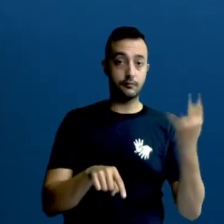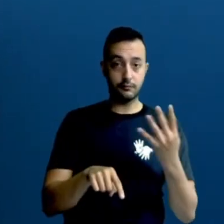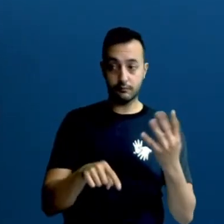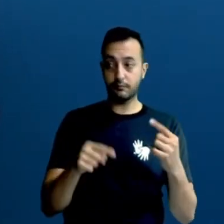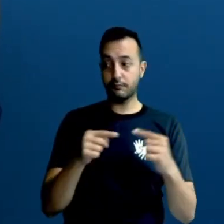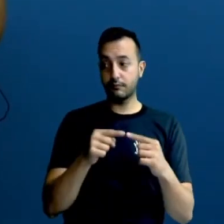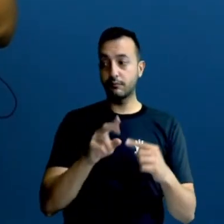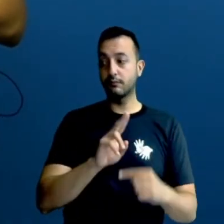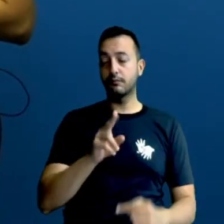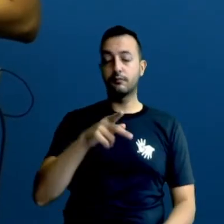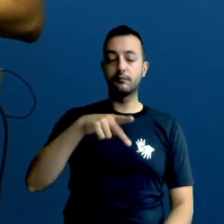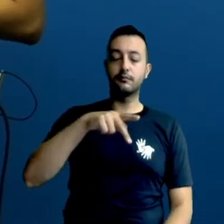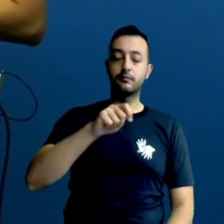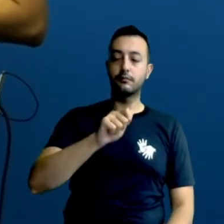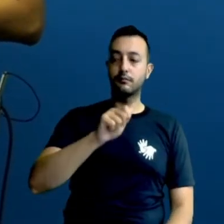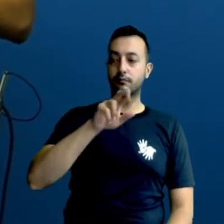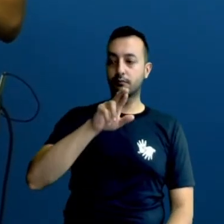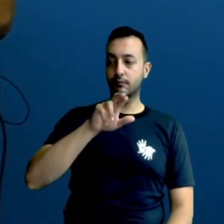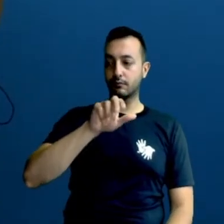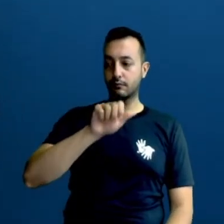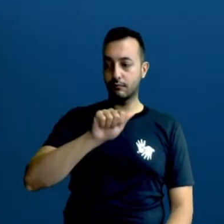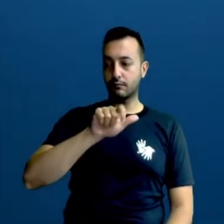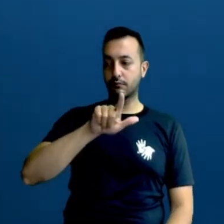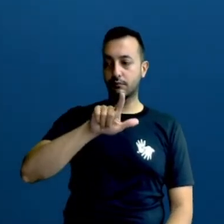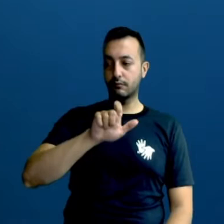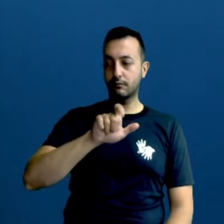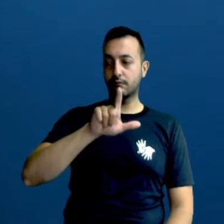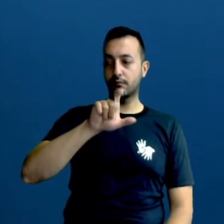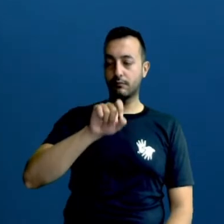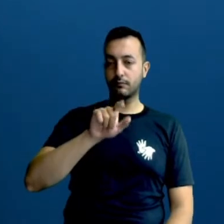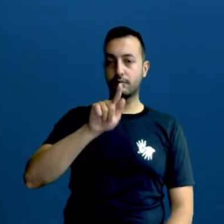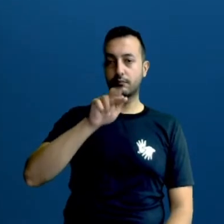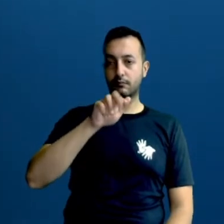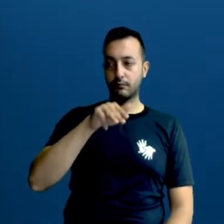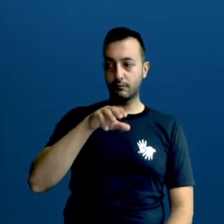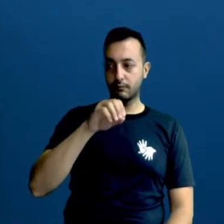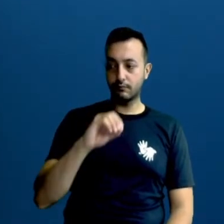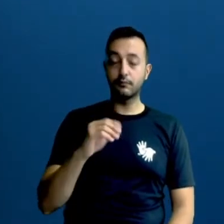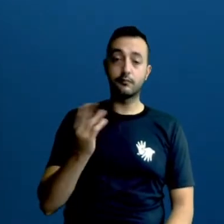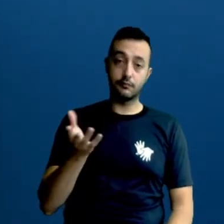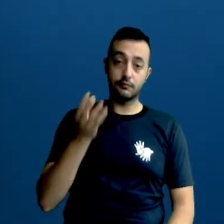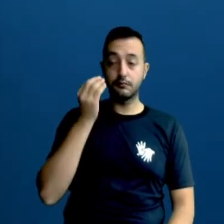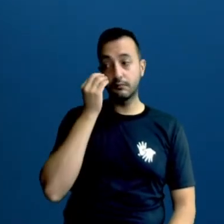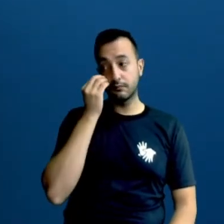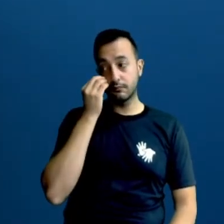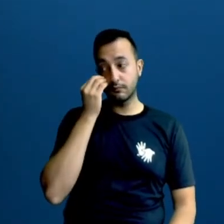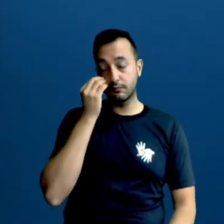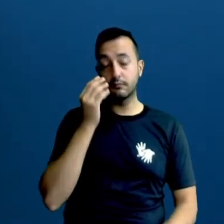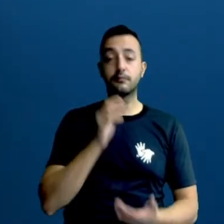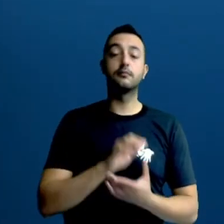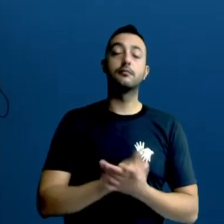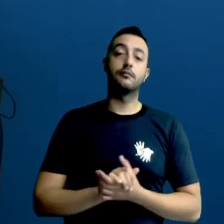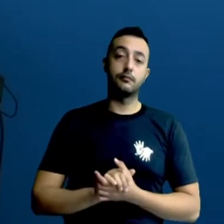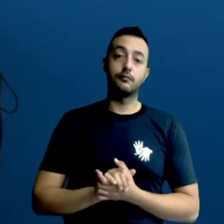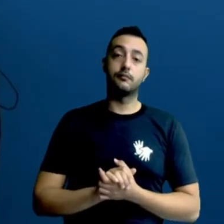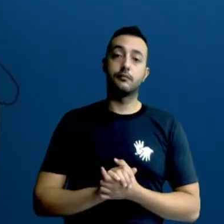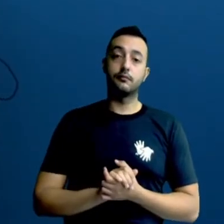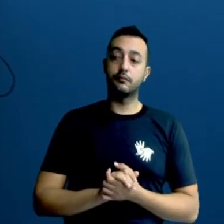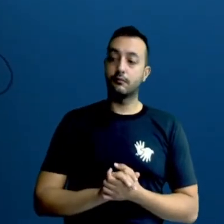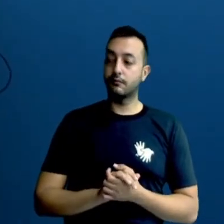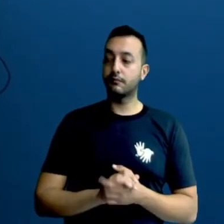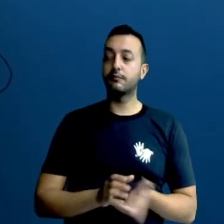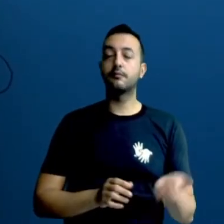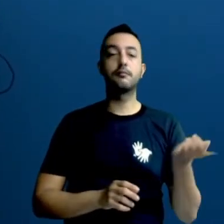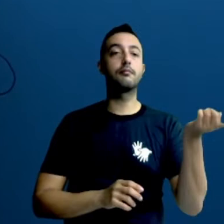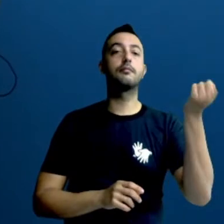de paralelogramo, ok? Então, entre as respostas, vamos ver se aparece o quadrilátero ou o paralelogramo.